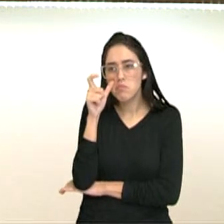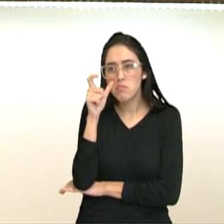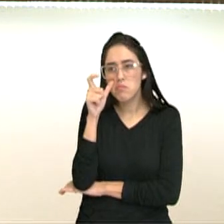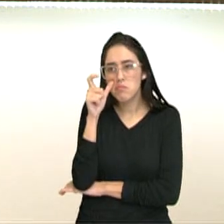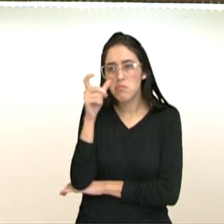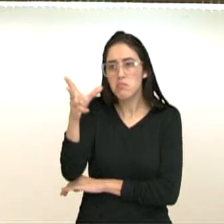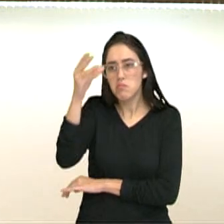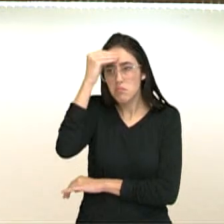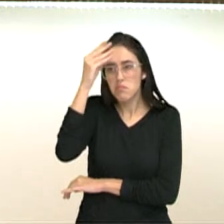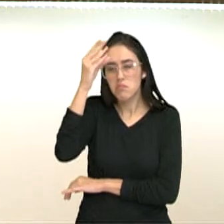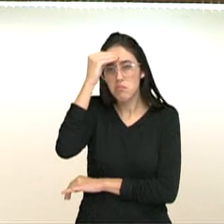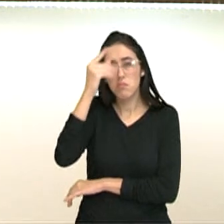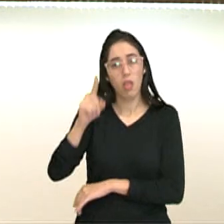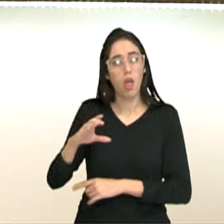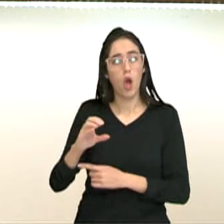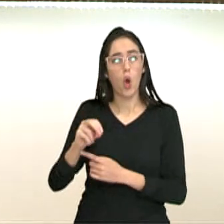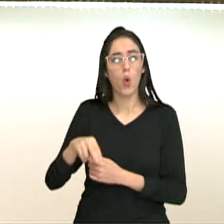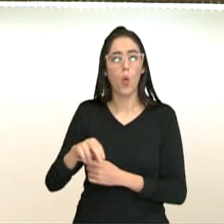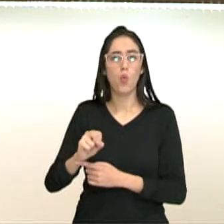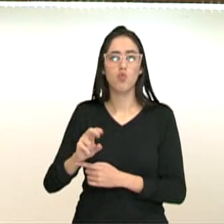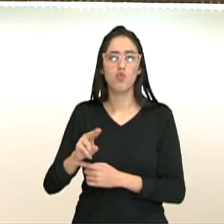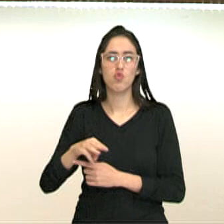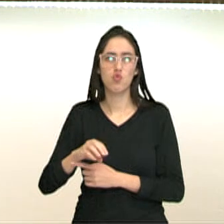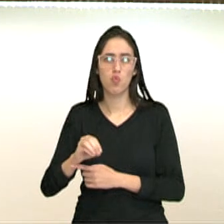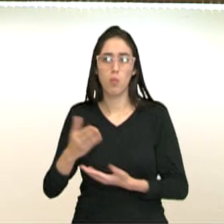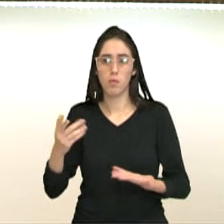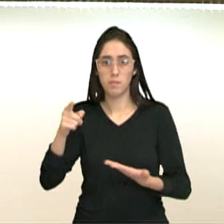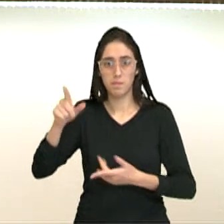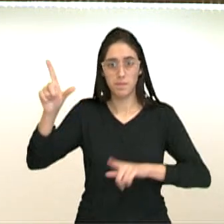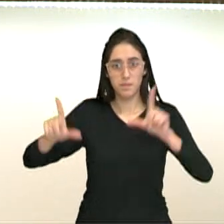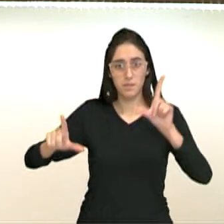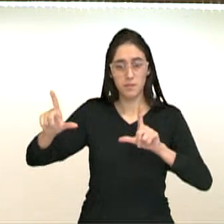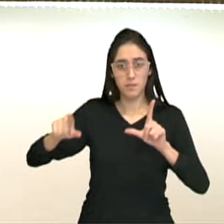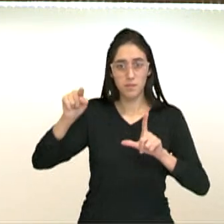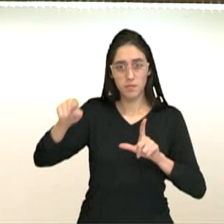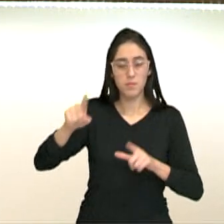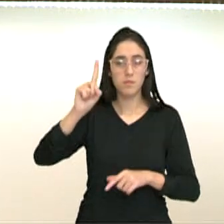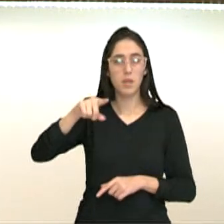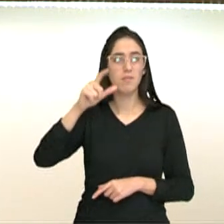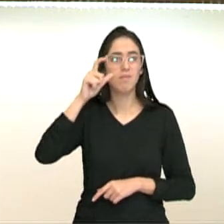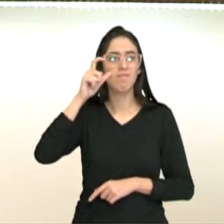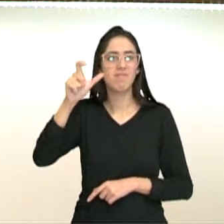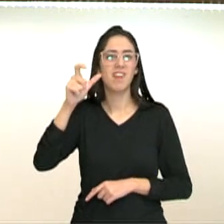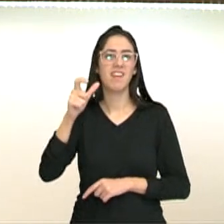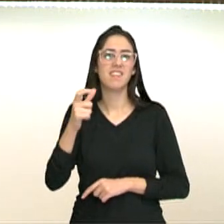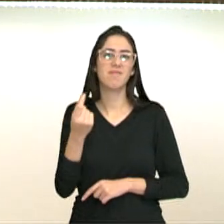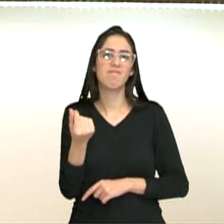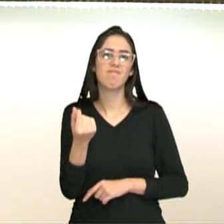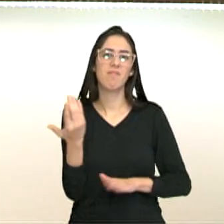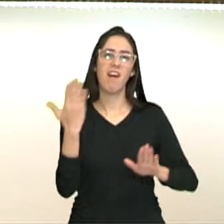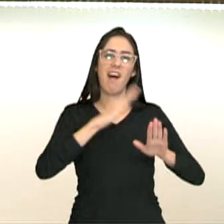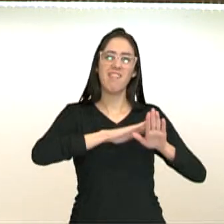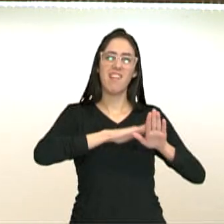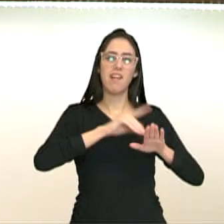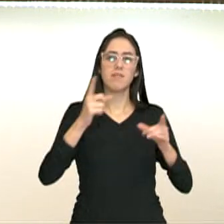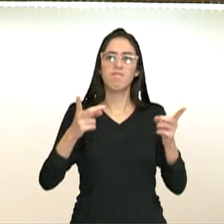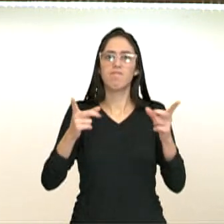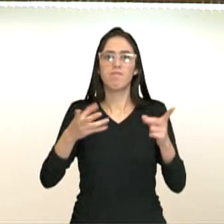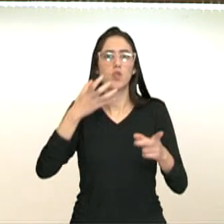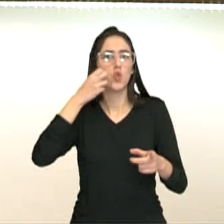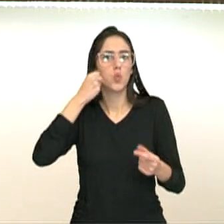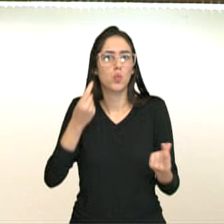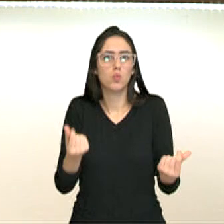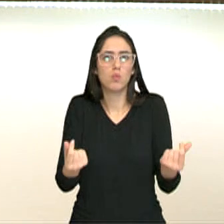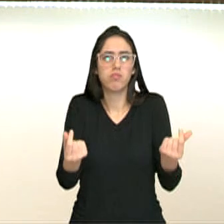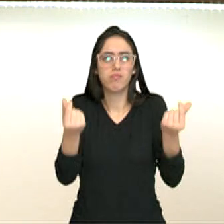de consumo. Então tudo que a televisão veicula tem muito a ver com interesse econômico, está vendendo uma ideia, está vendendo um produto,